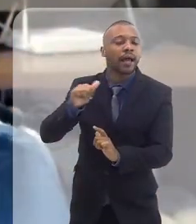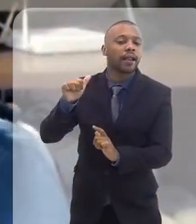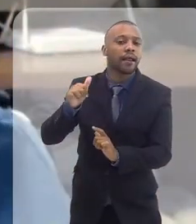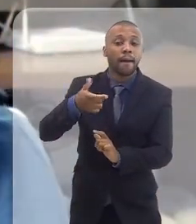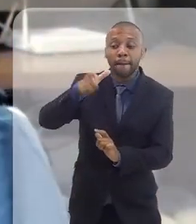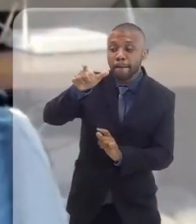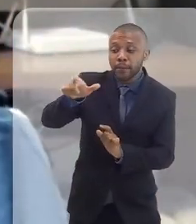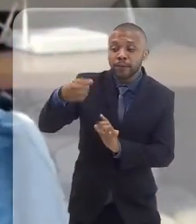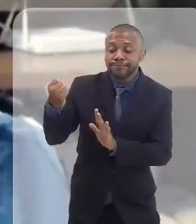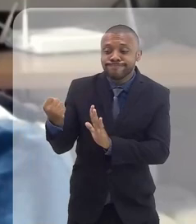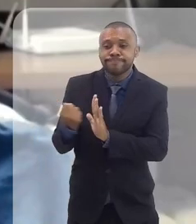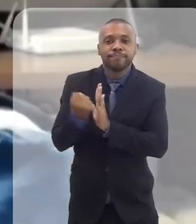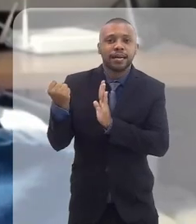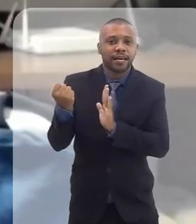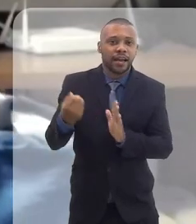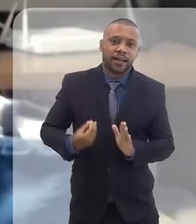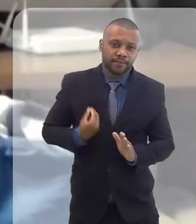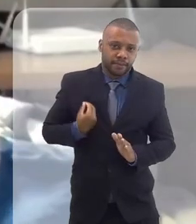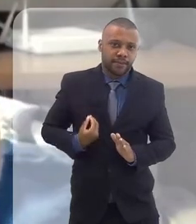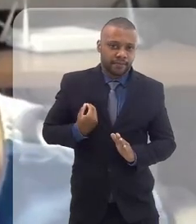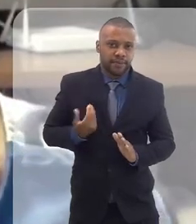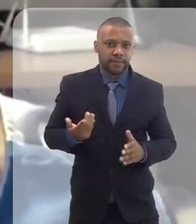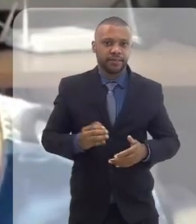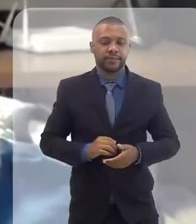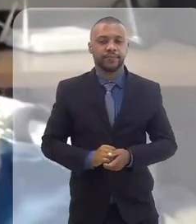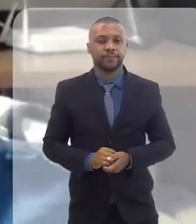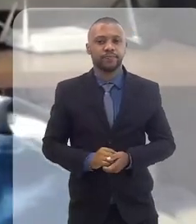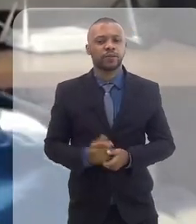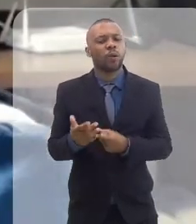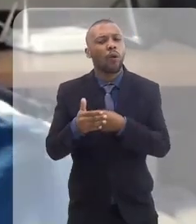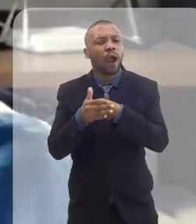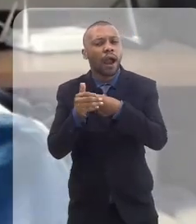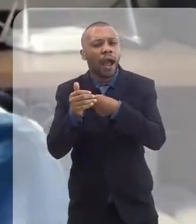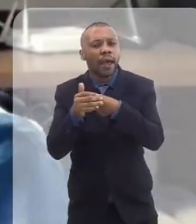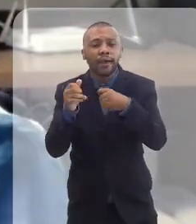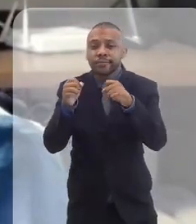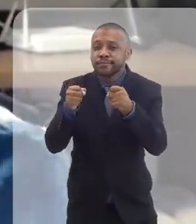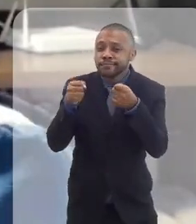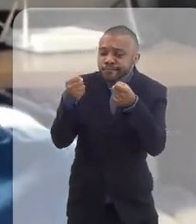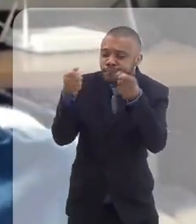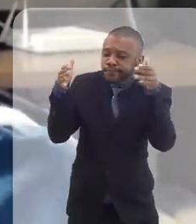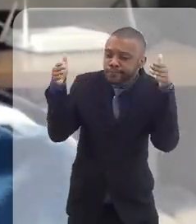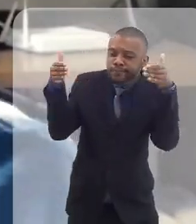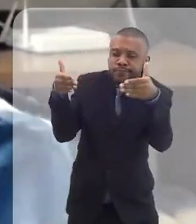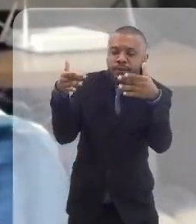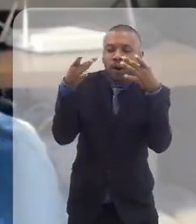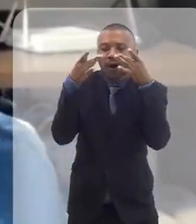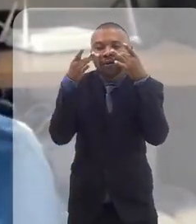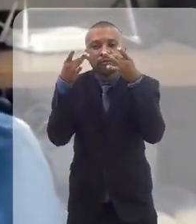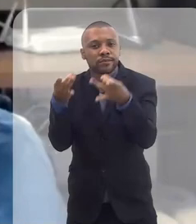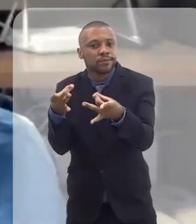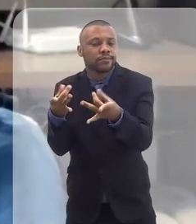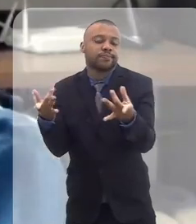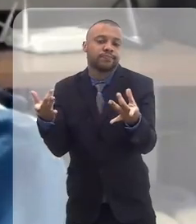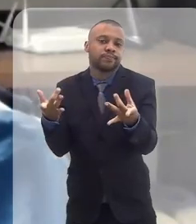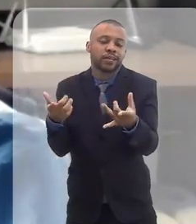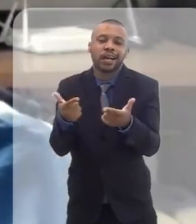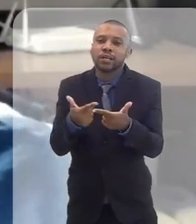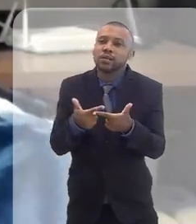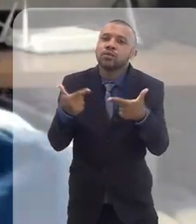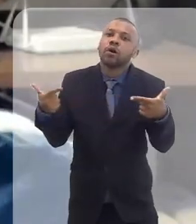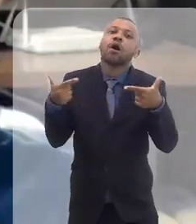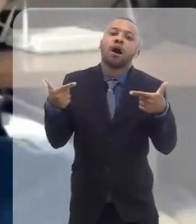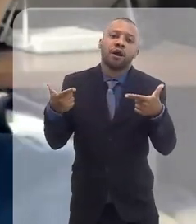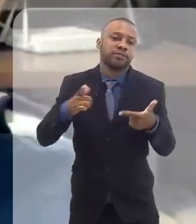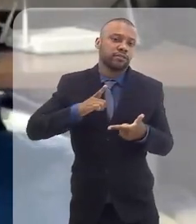frente. Pessoas que marcaram a minha vida, sabe? O carinho, a dedicação. Então, eu